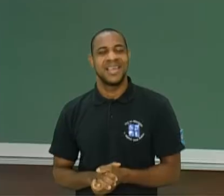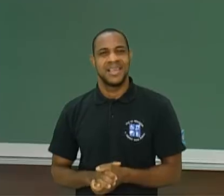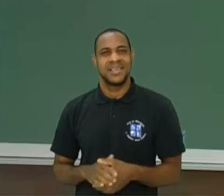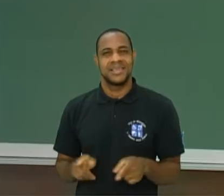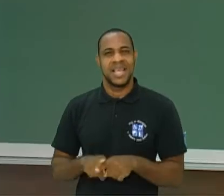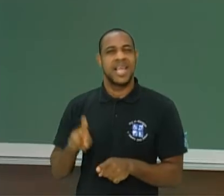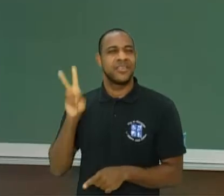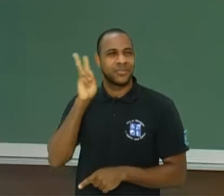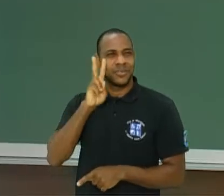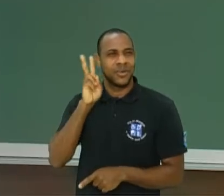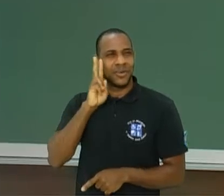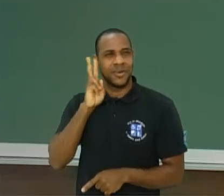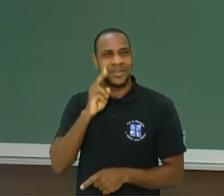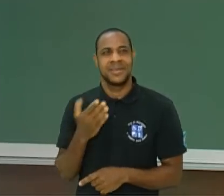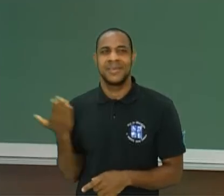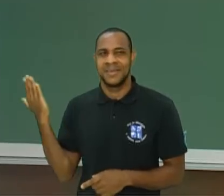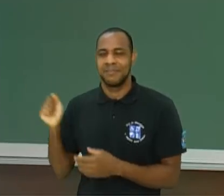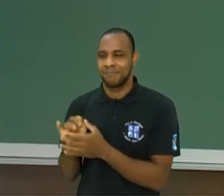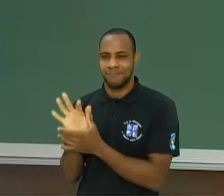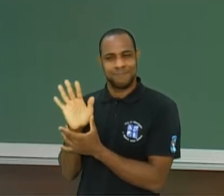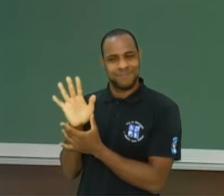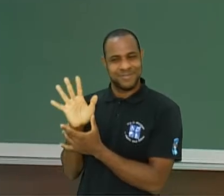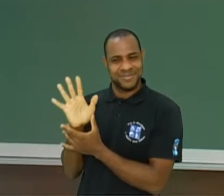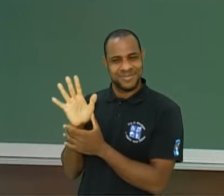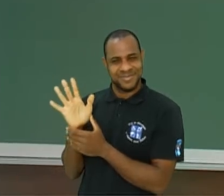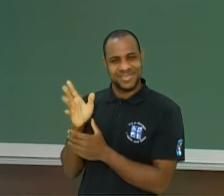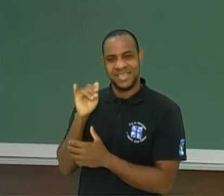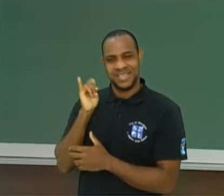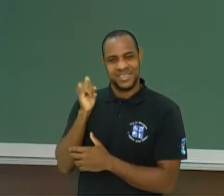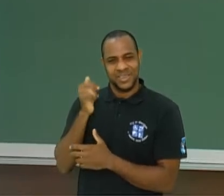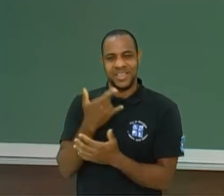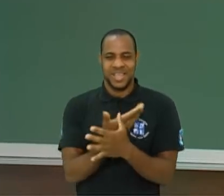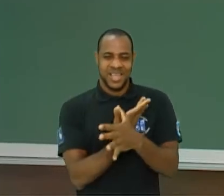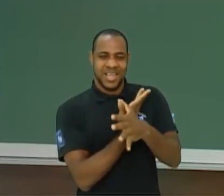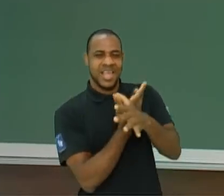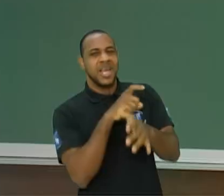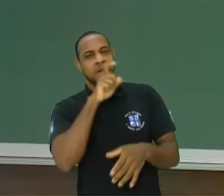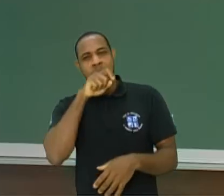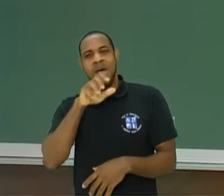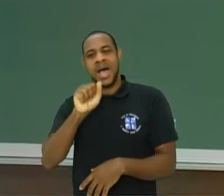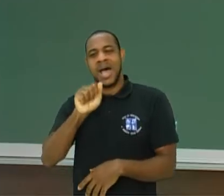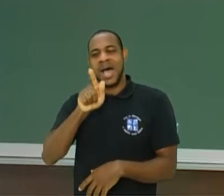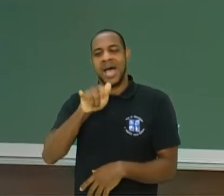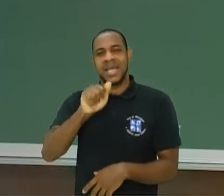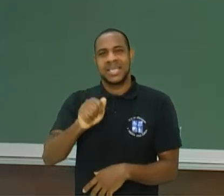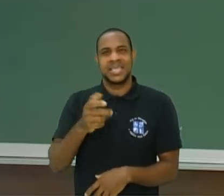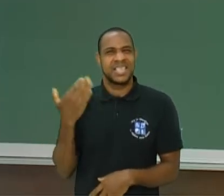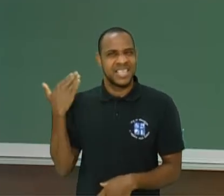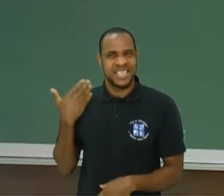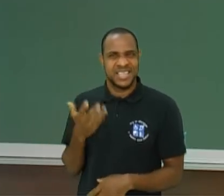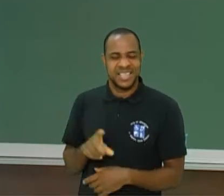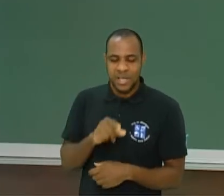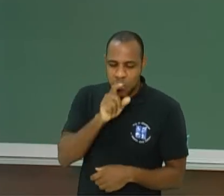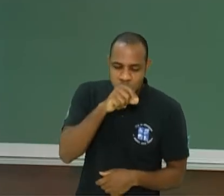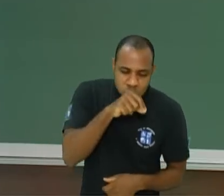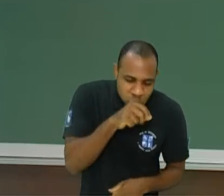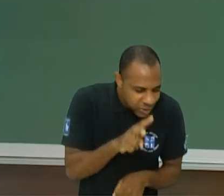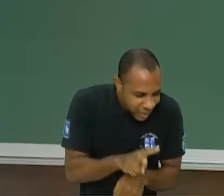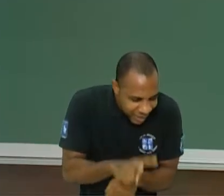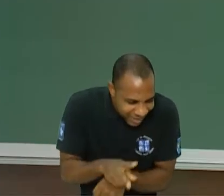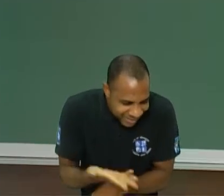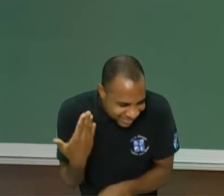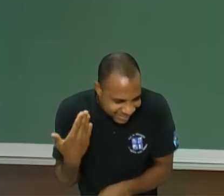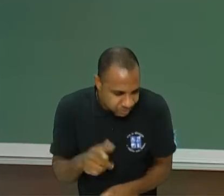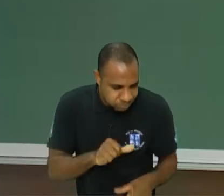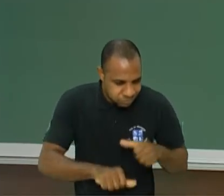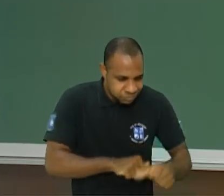essa história, né? Então, a gente falou aqui da águia que era tratada como uma